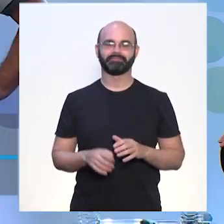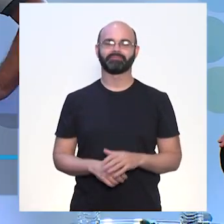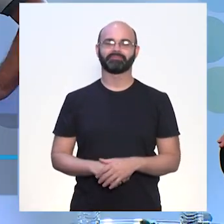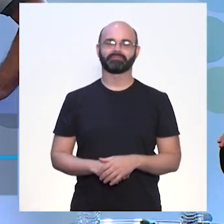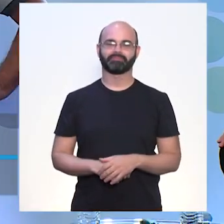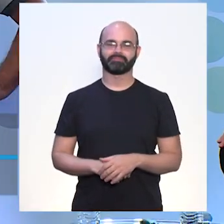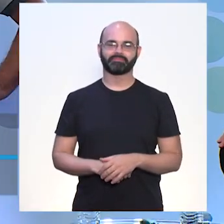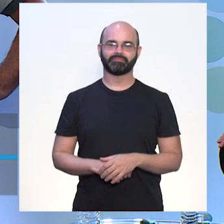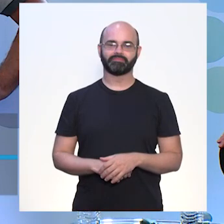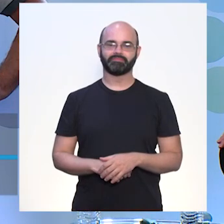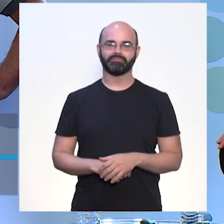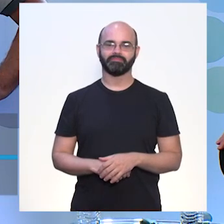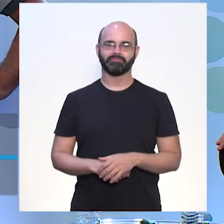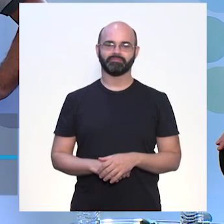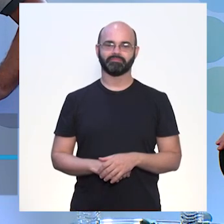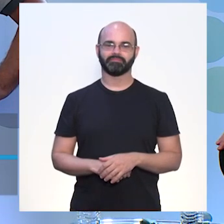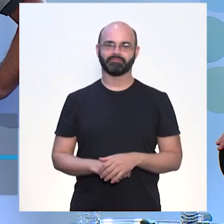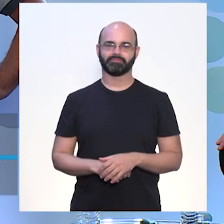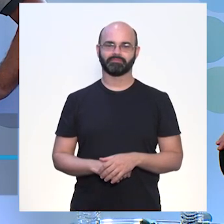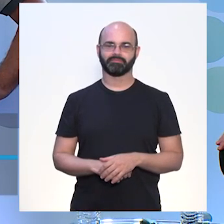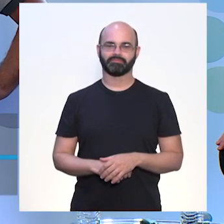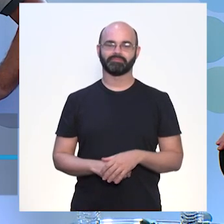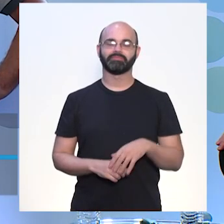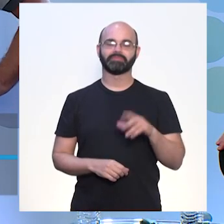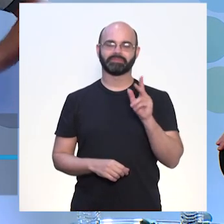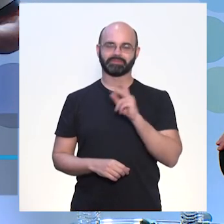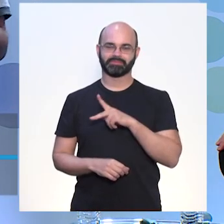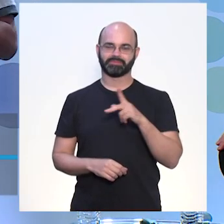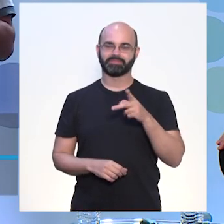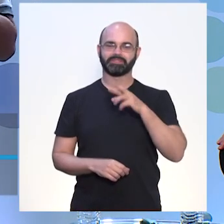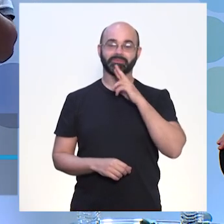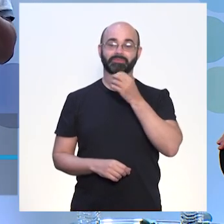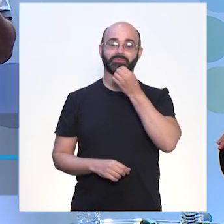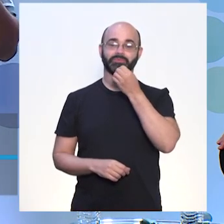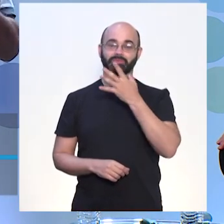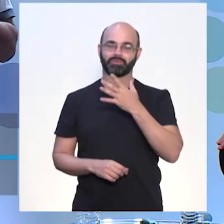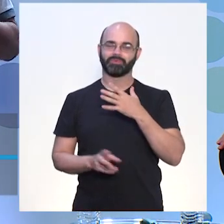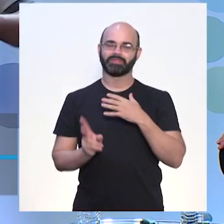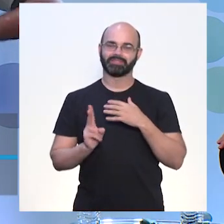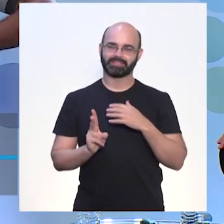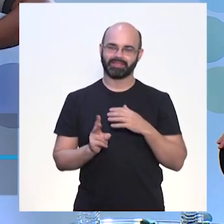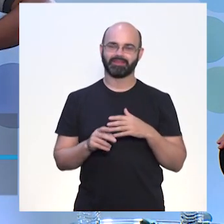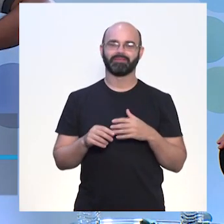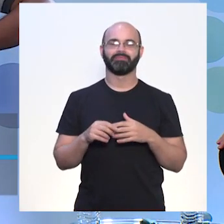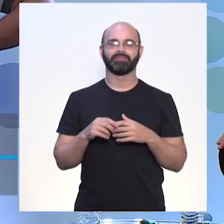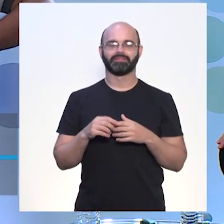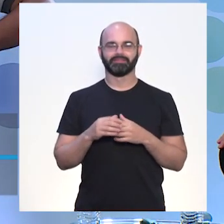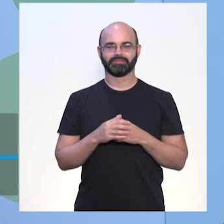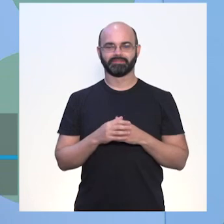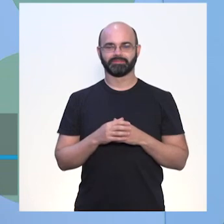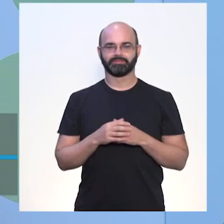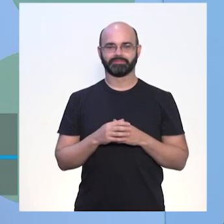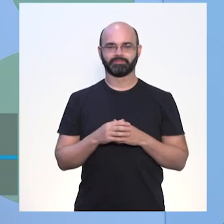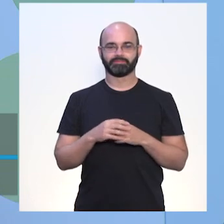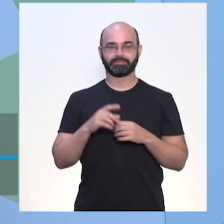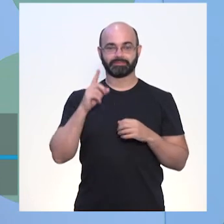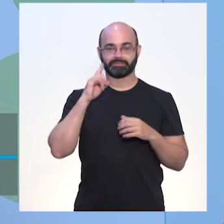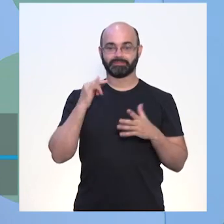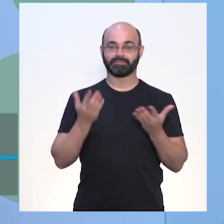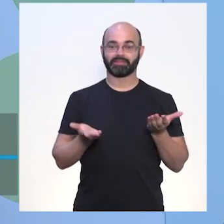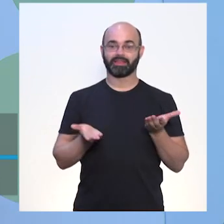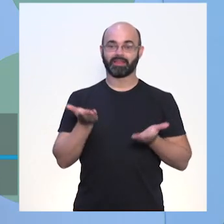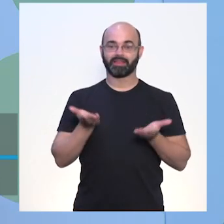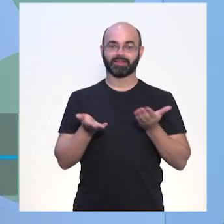aqui sempre compartilham aqui boas respostas, ajuda a gente a interagir e entender aqui. Citaram até equilíbrio